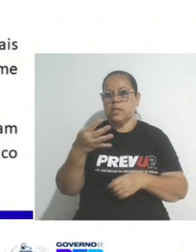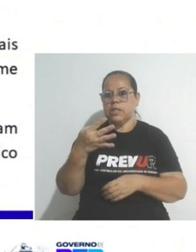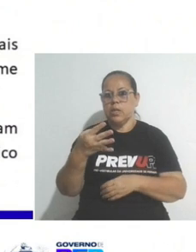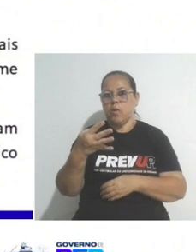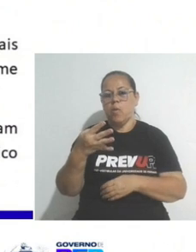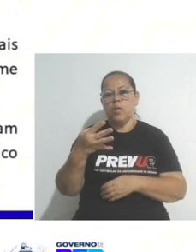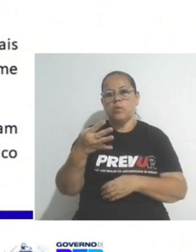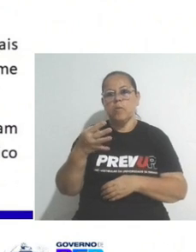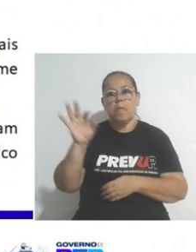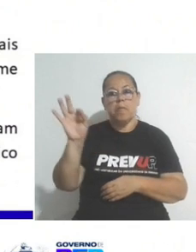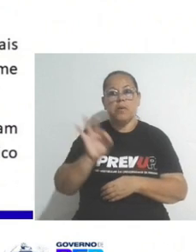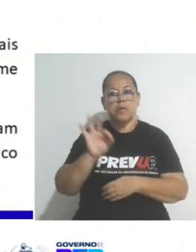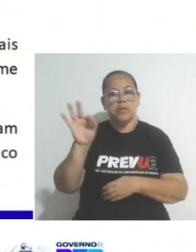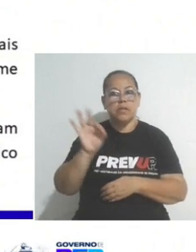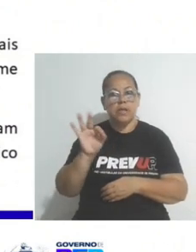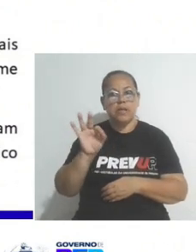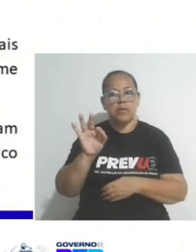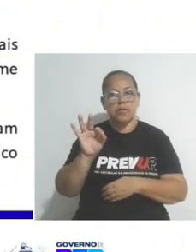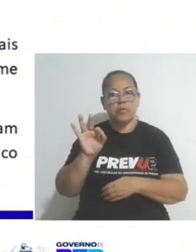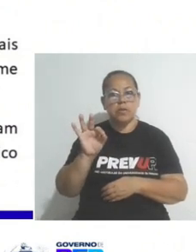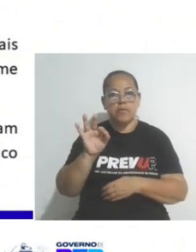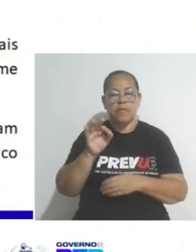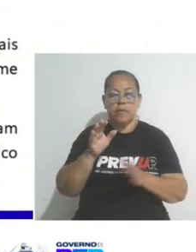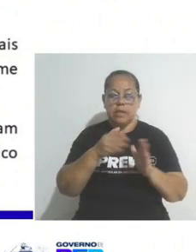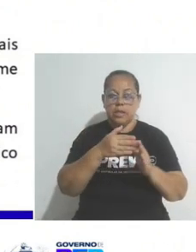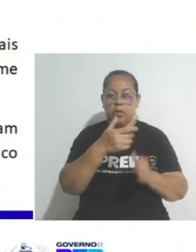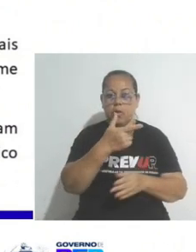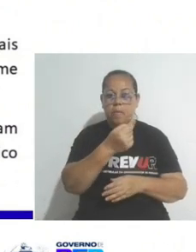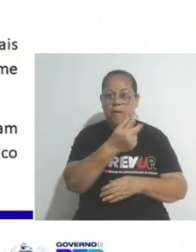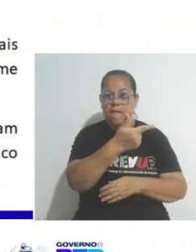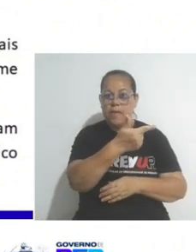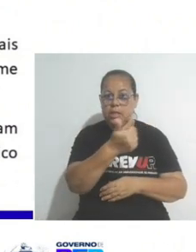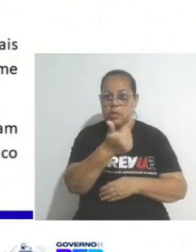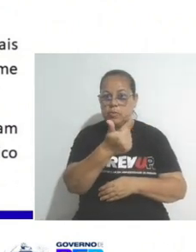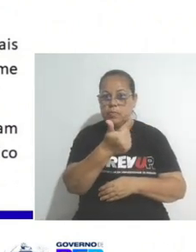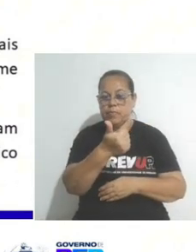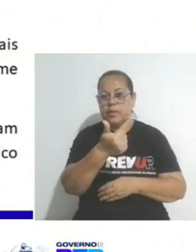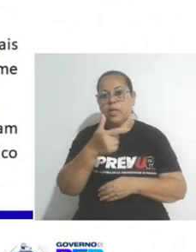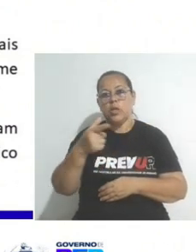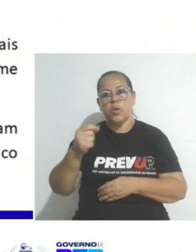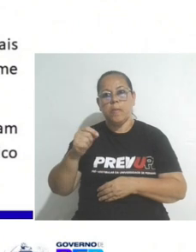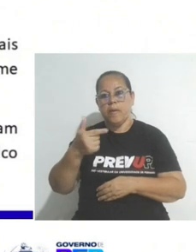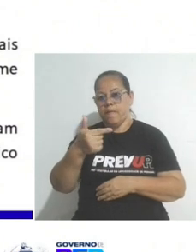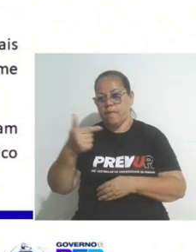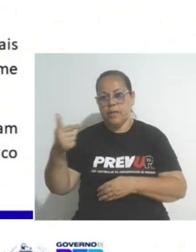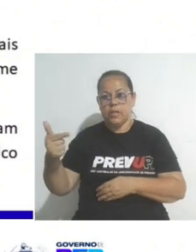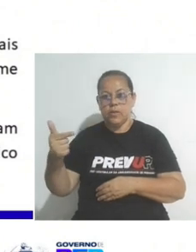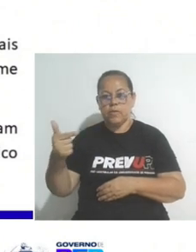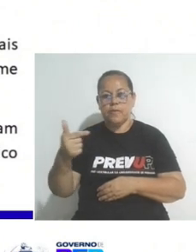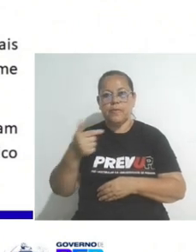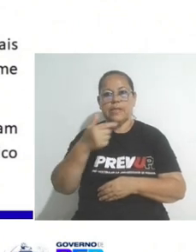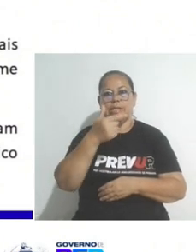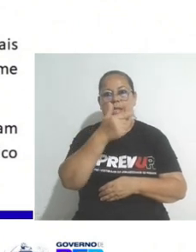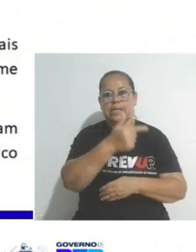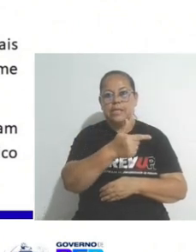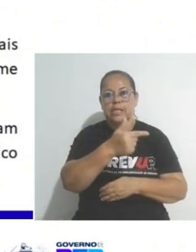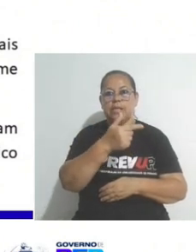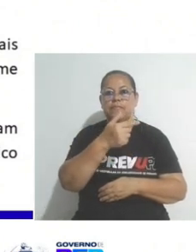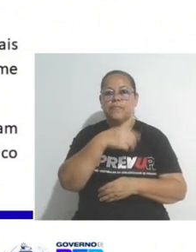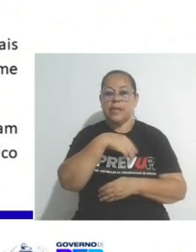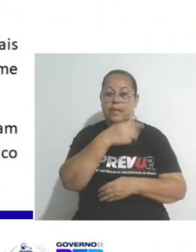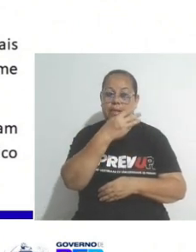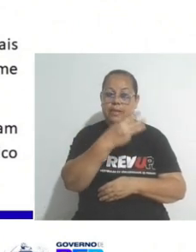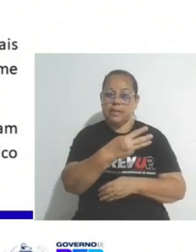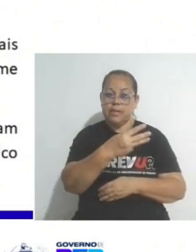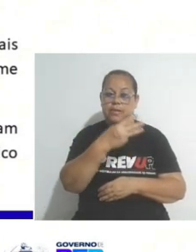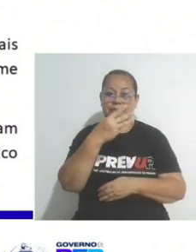em relação a 2021 em 2022 330 mil entradas